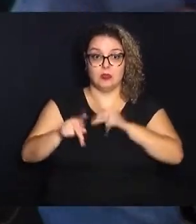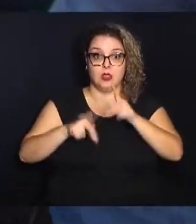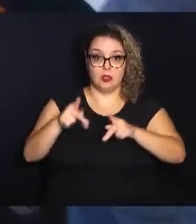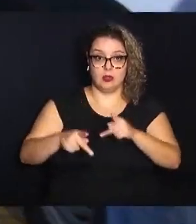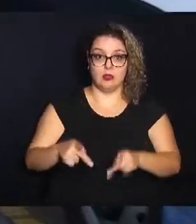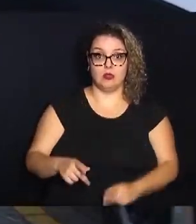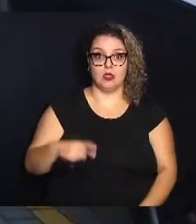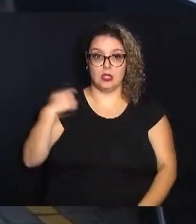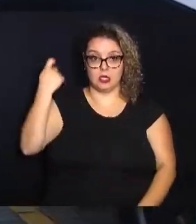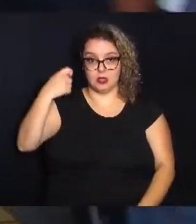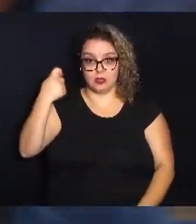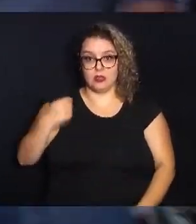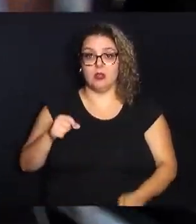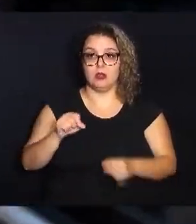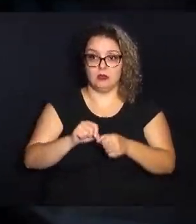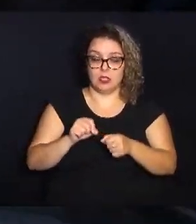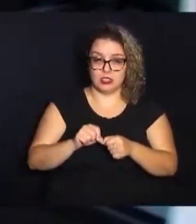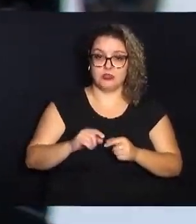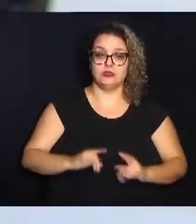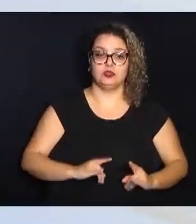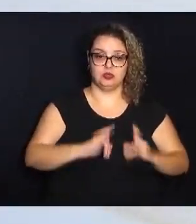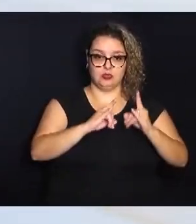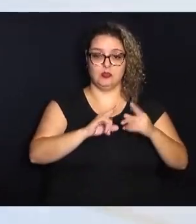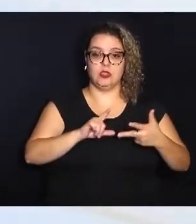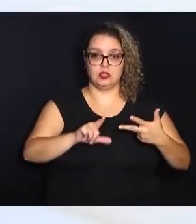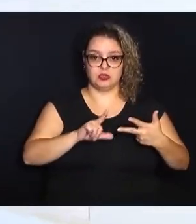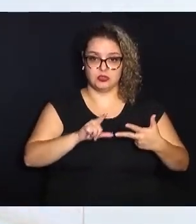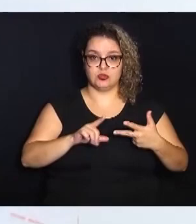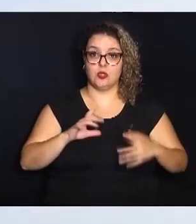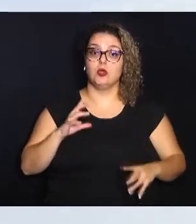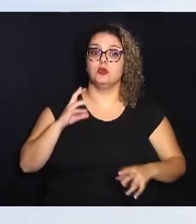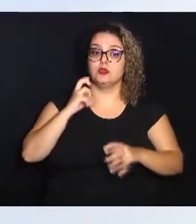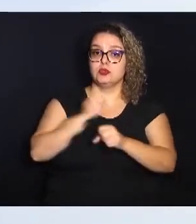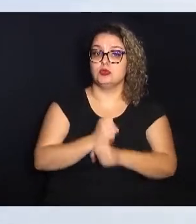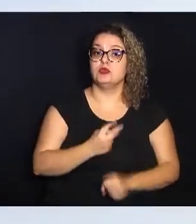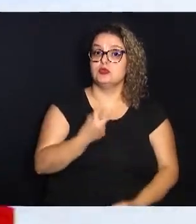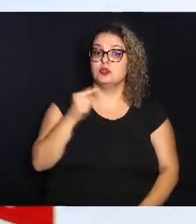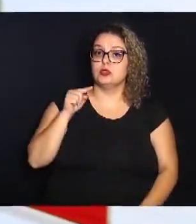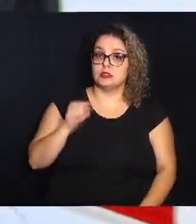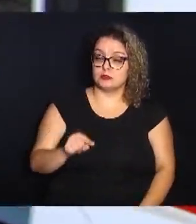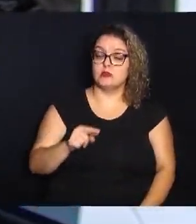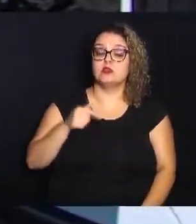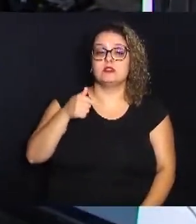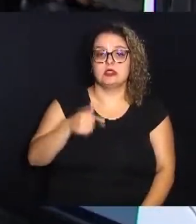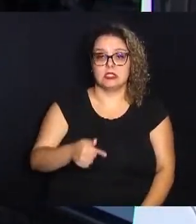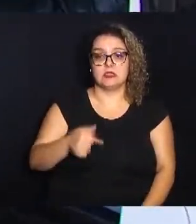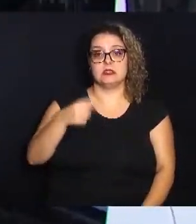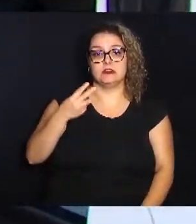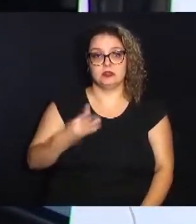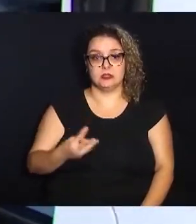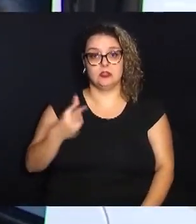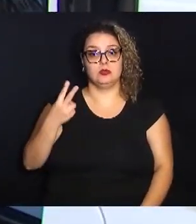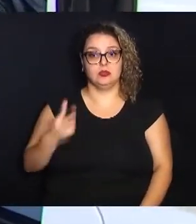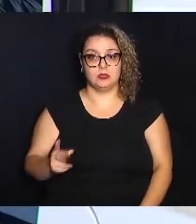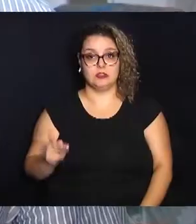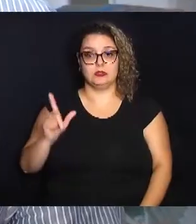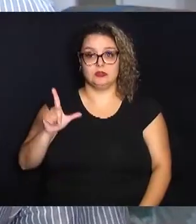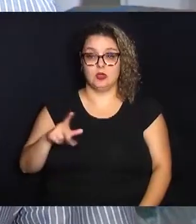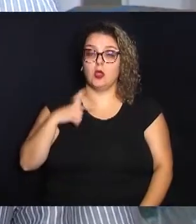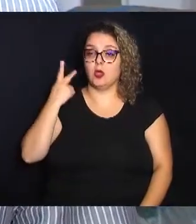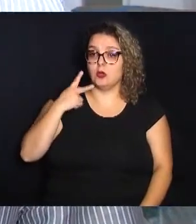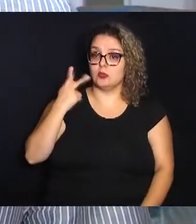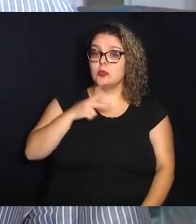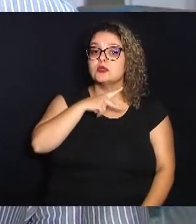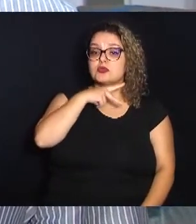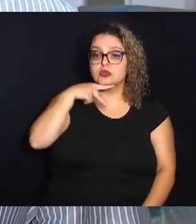população Gaúcha feitas no prédio do legisl totalizou 2732 kg o